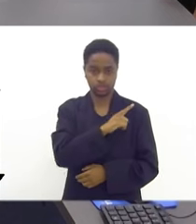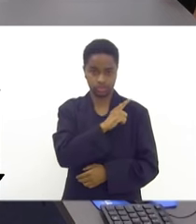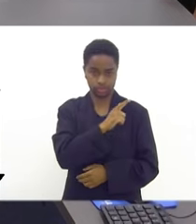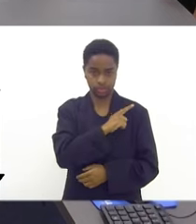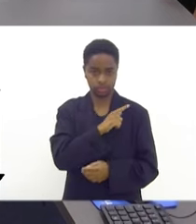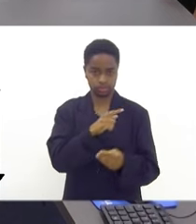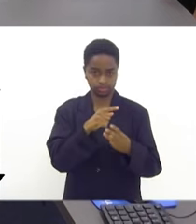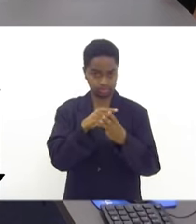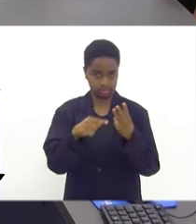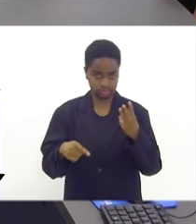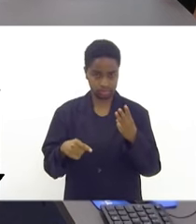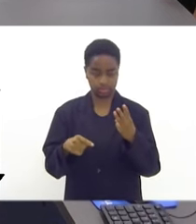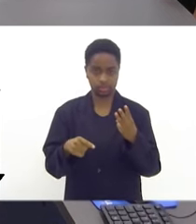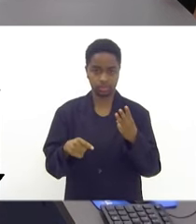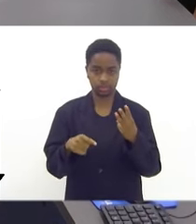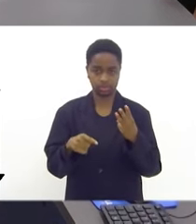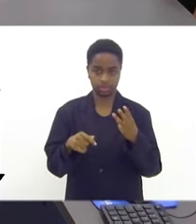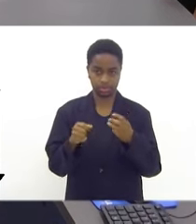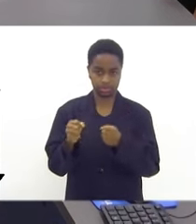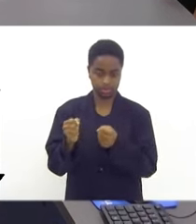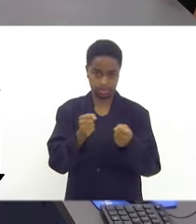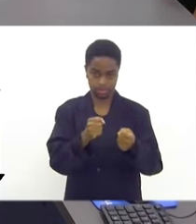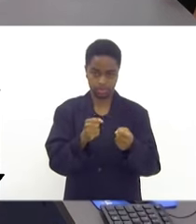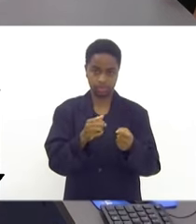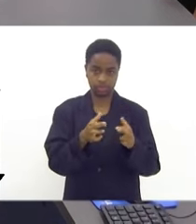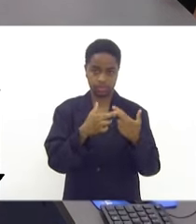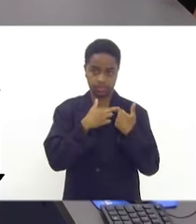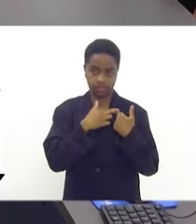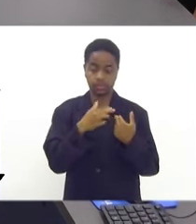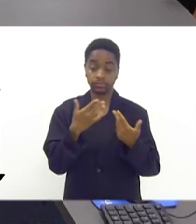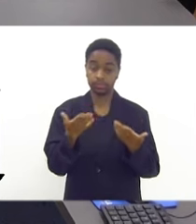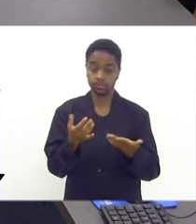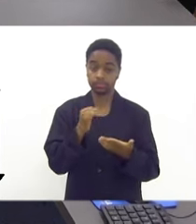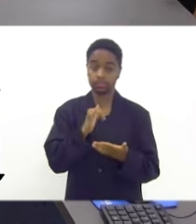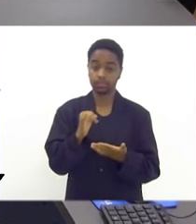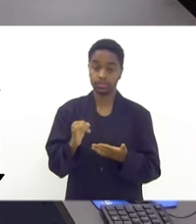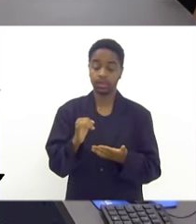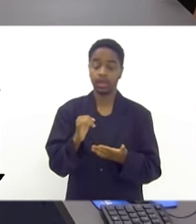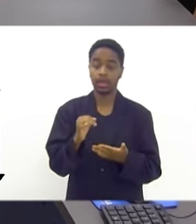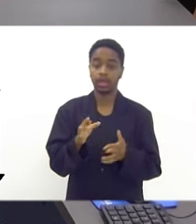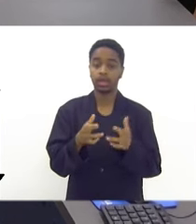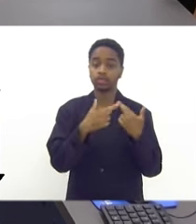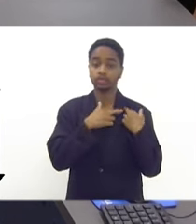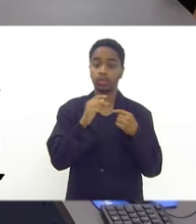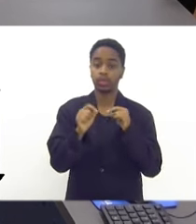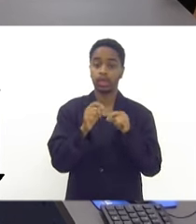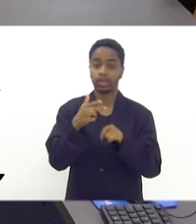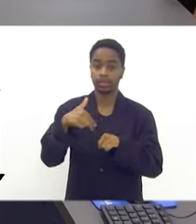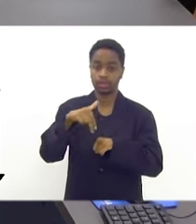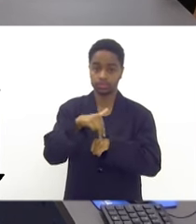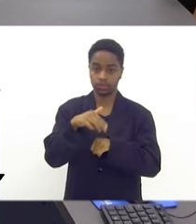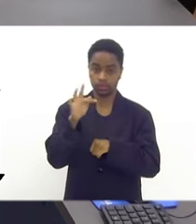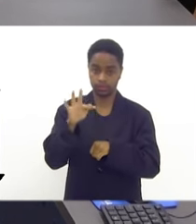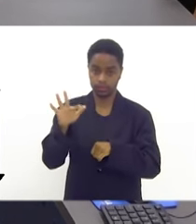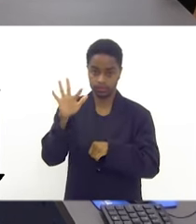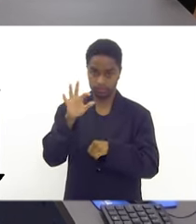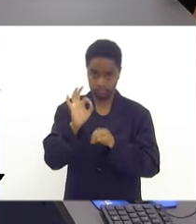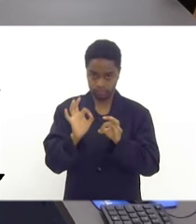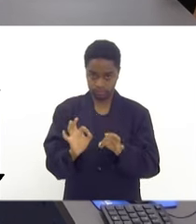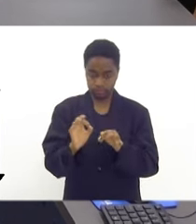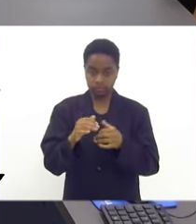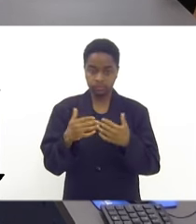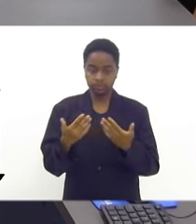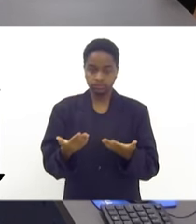gestão né tripartite quem fica a cargo da cordenação é sempre o a união Federal e